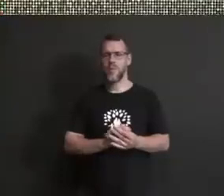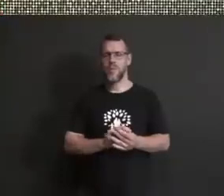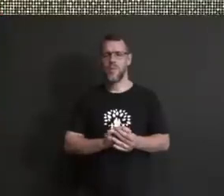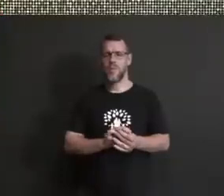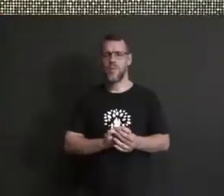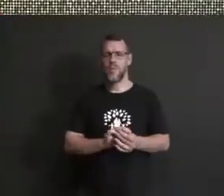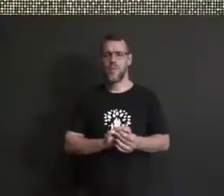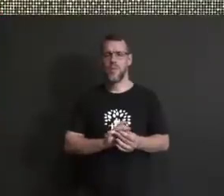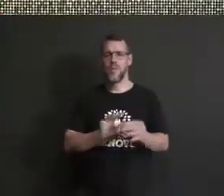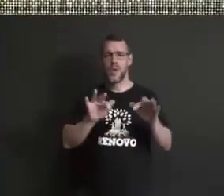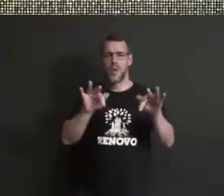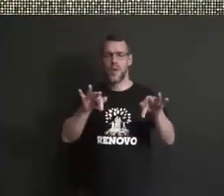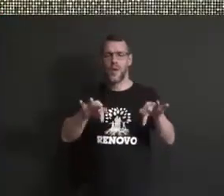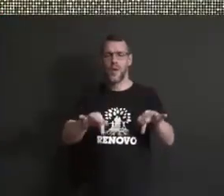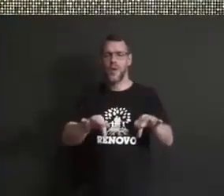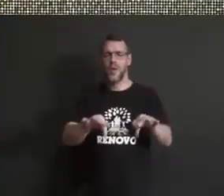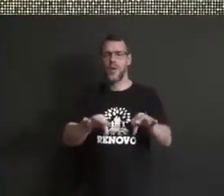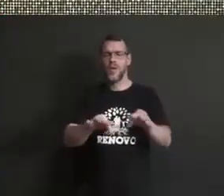E no fim,